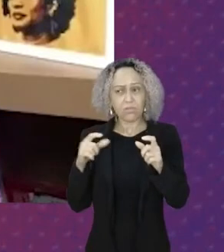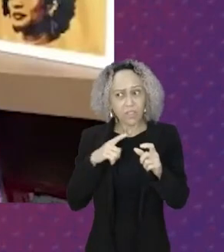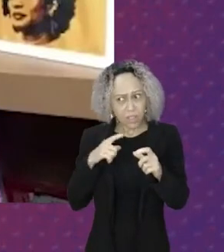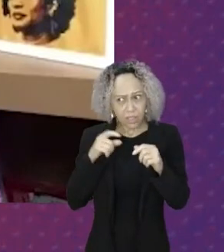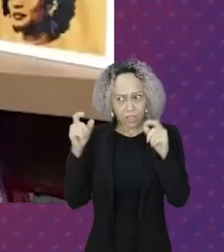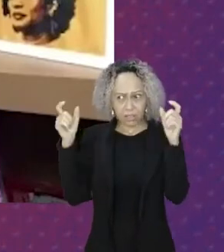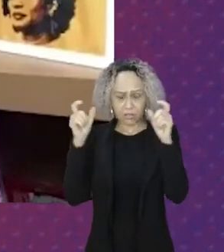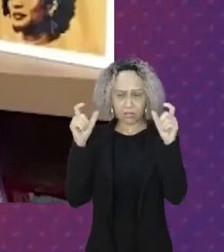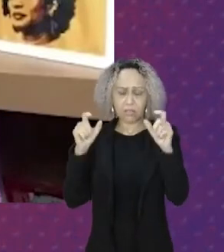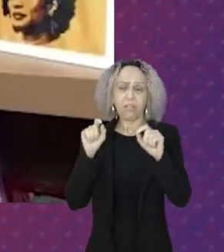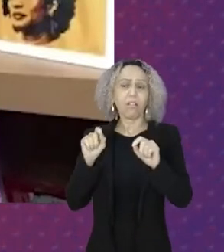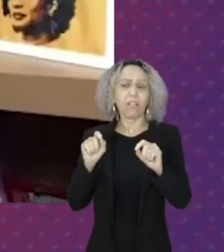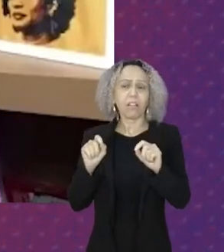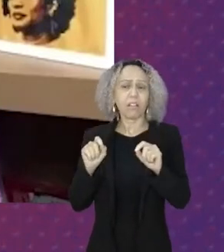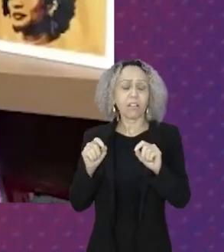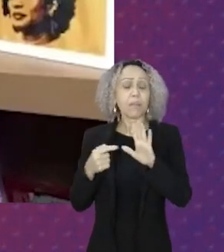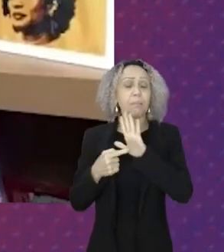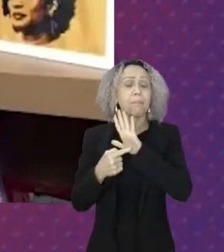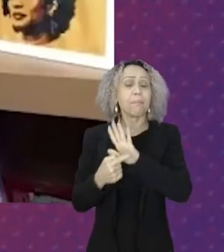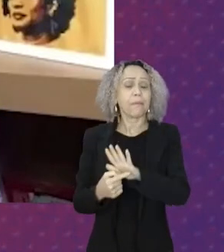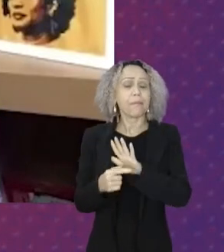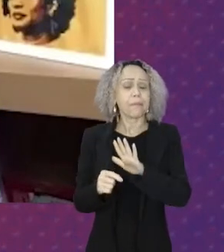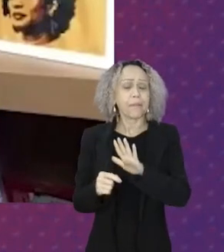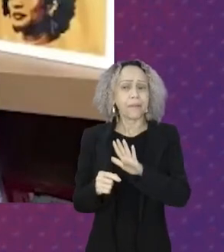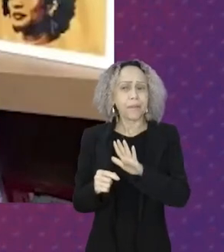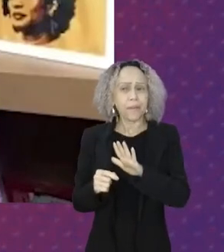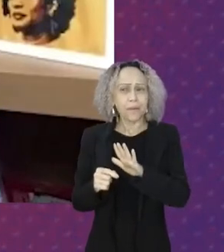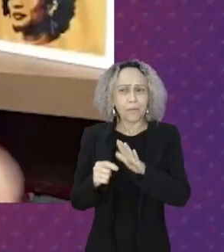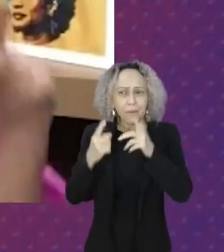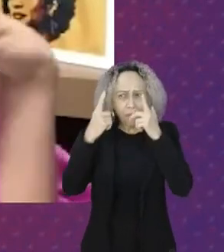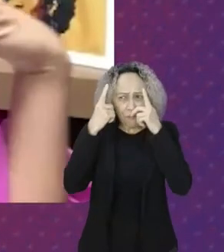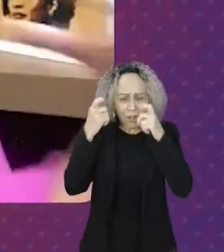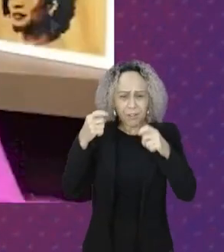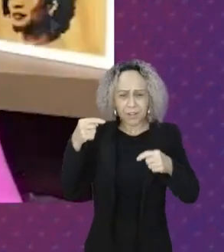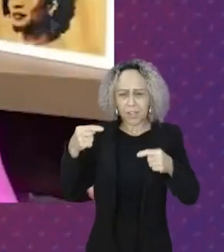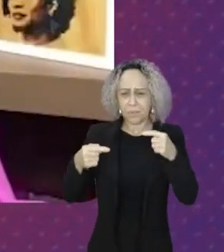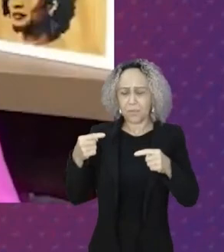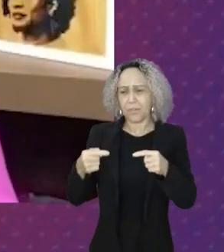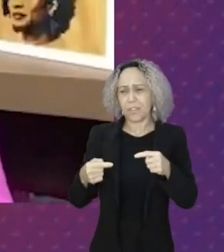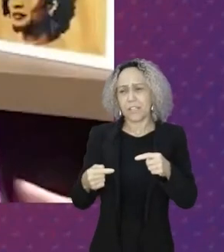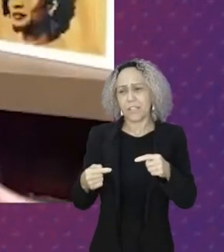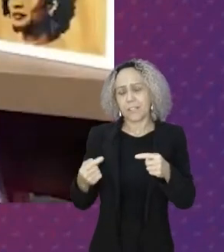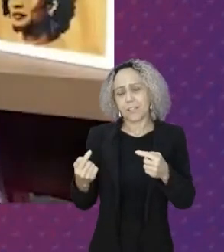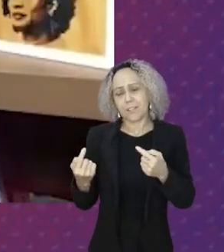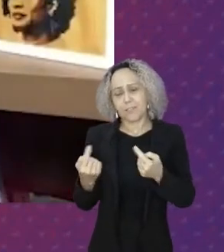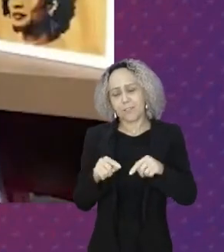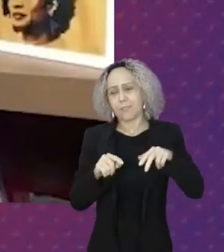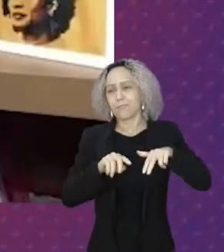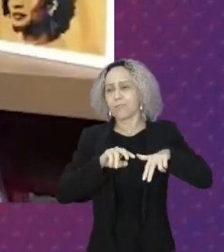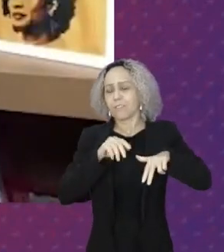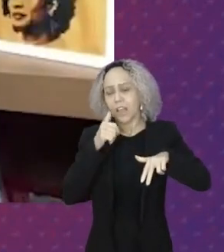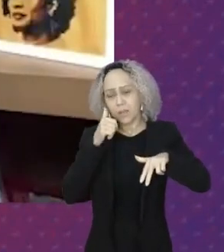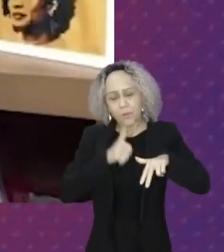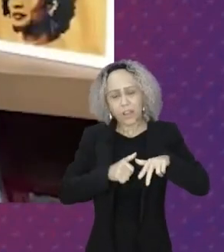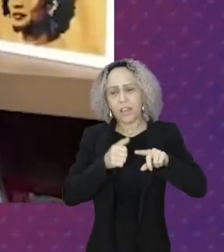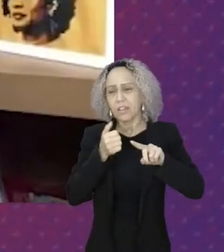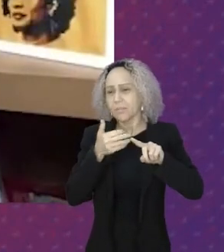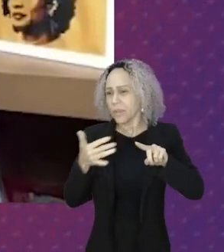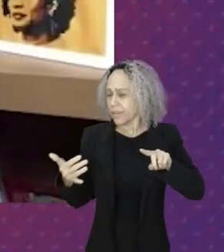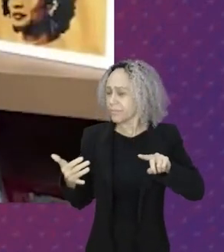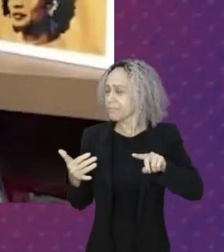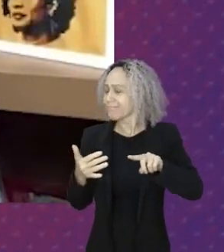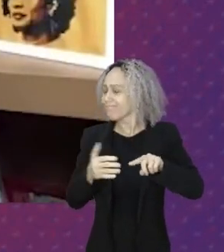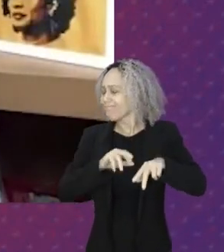né, que indica uma violência política de gênero combinada com a identidade e com a diversidade. Então, ser